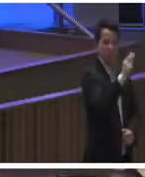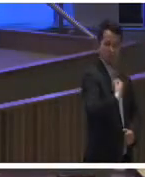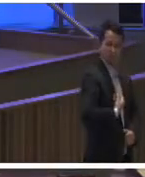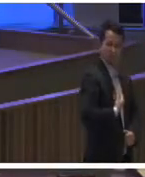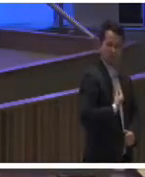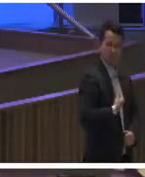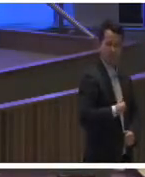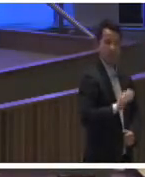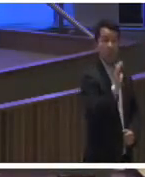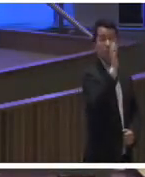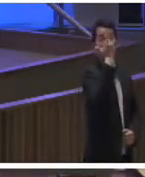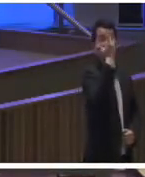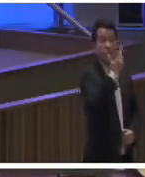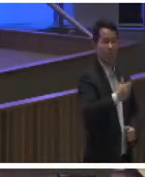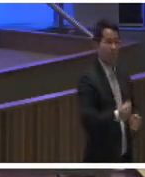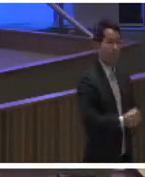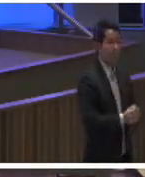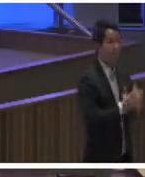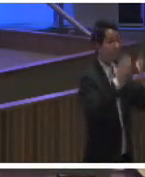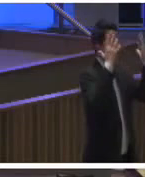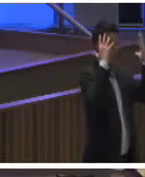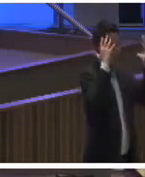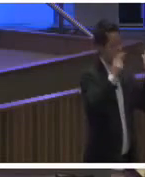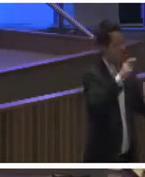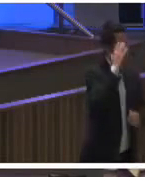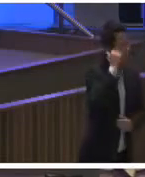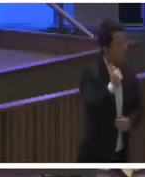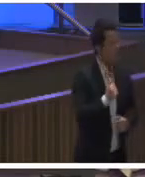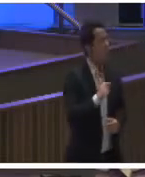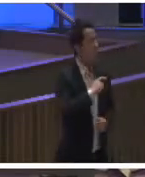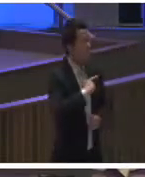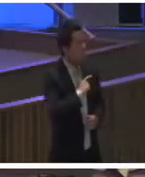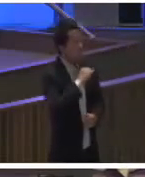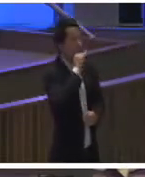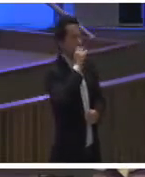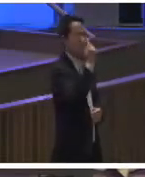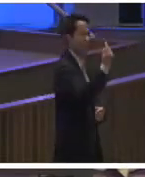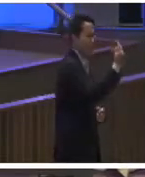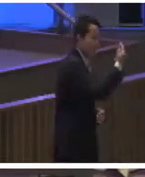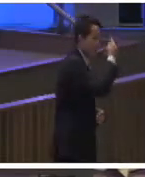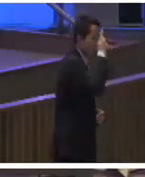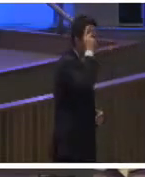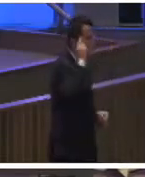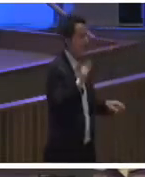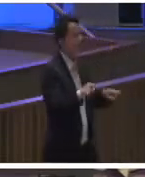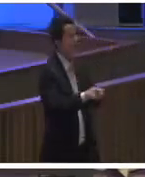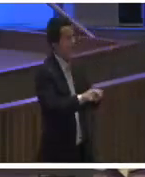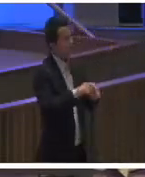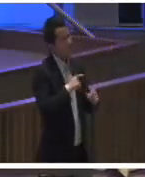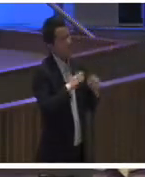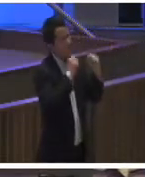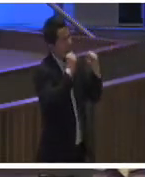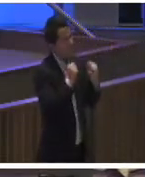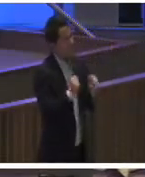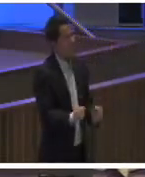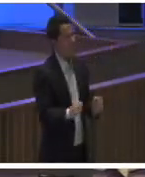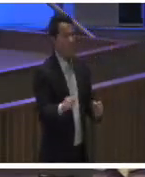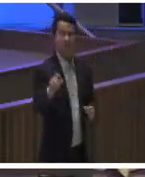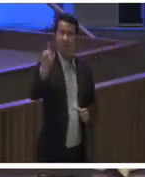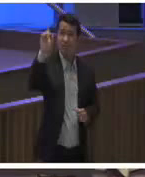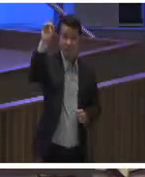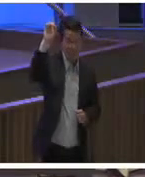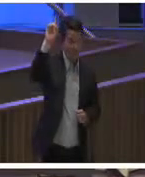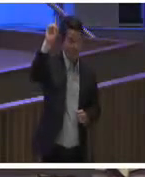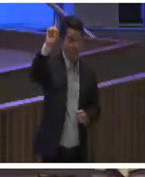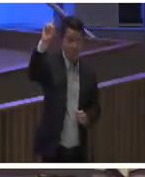é verdade isso? Não é? E que estas manifestações do poder de Deus são armas espirituais. Eu